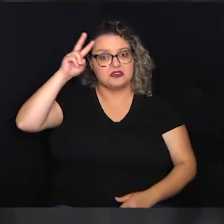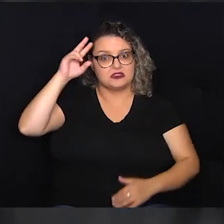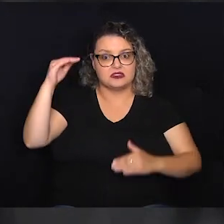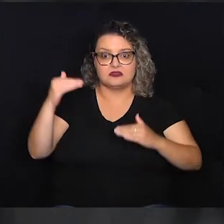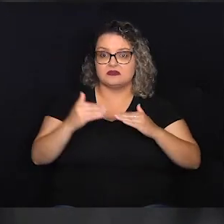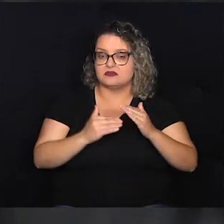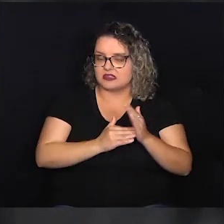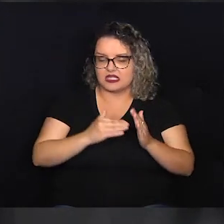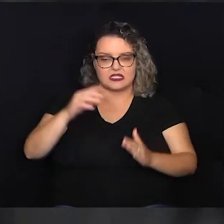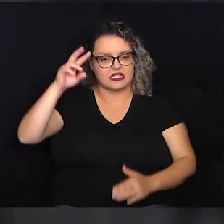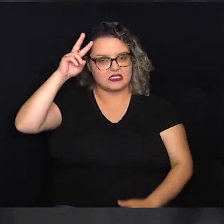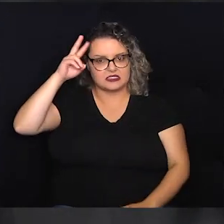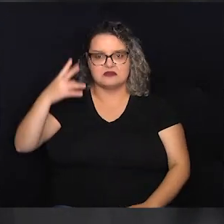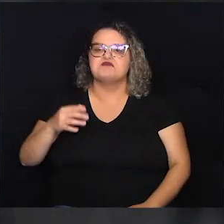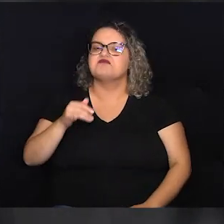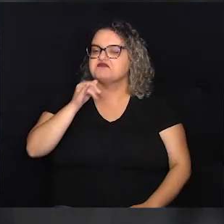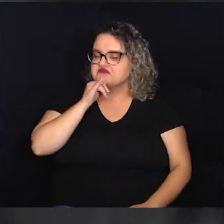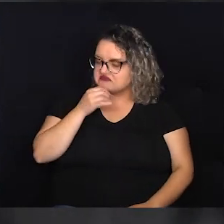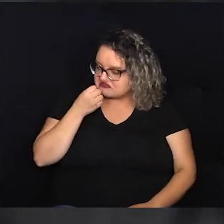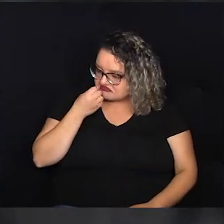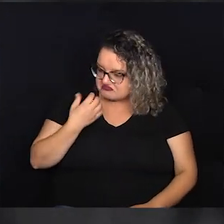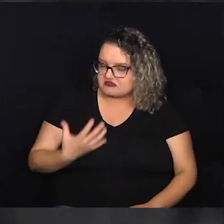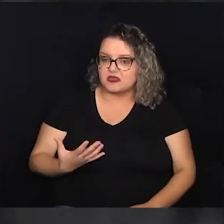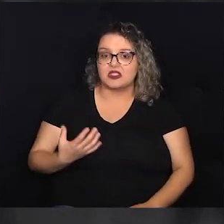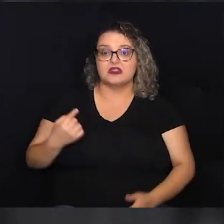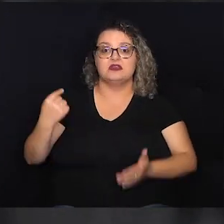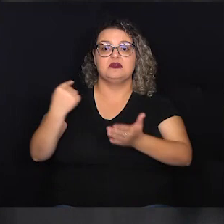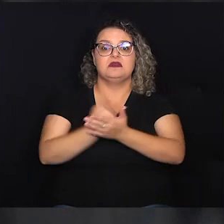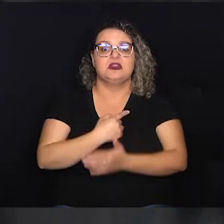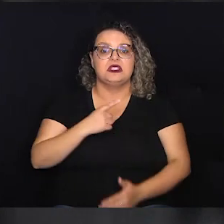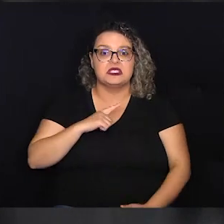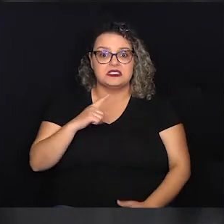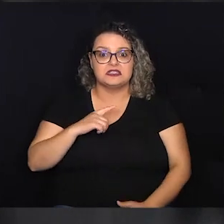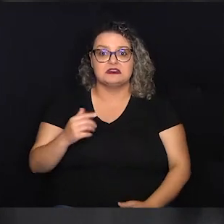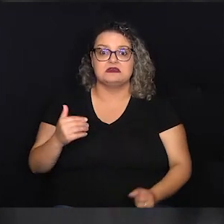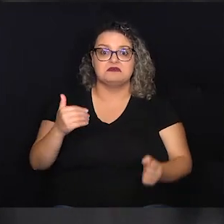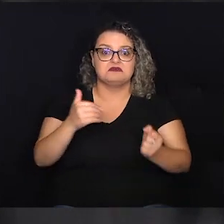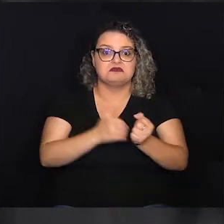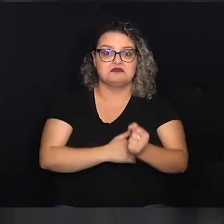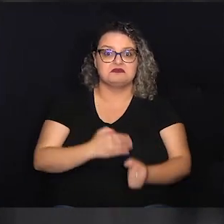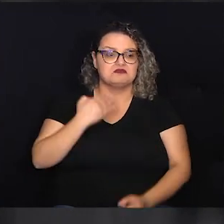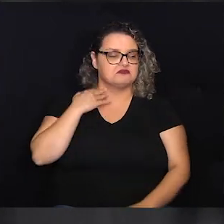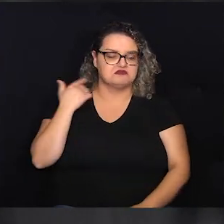segunda. É um exemplo. Se você me perguntar se eu tenho alguma senha do banco,